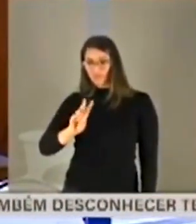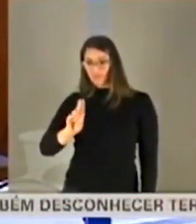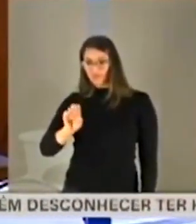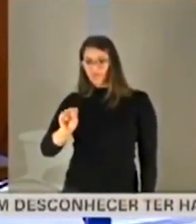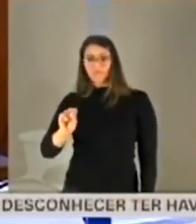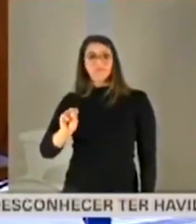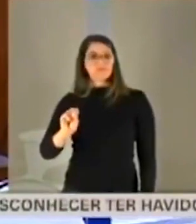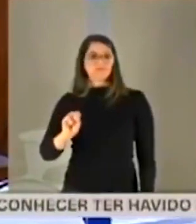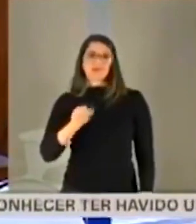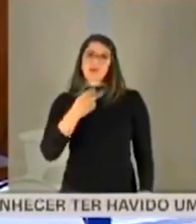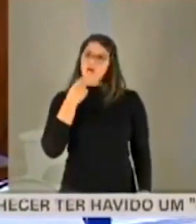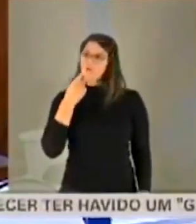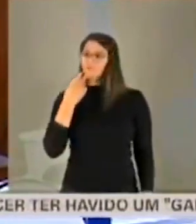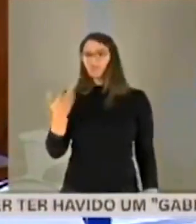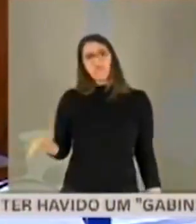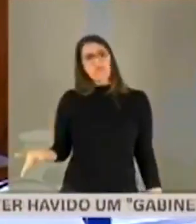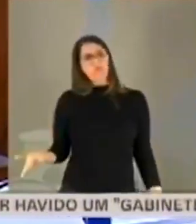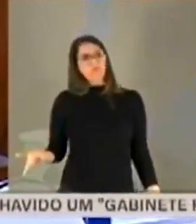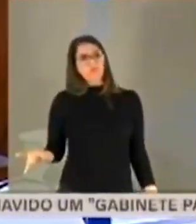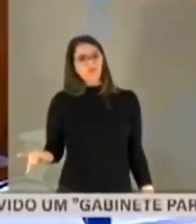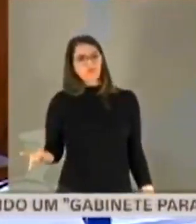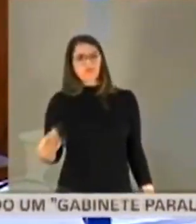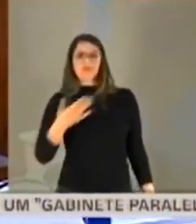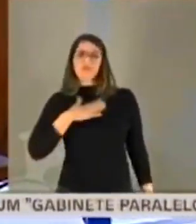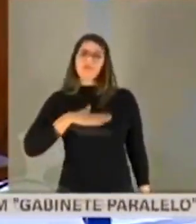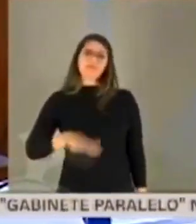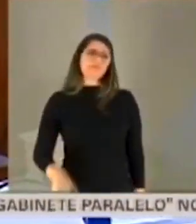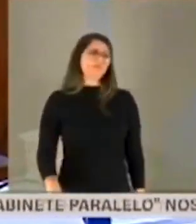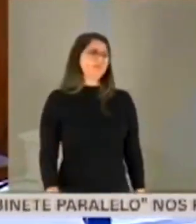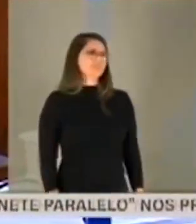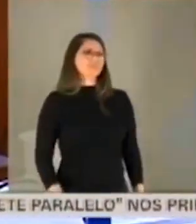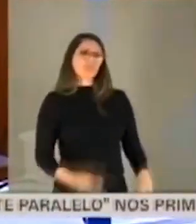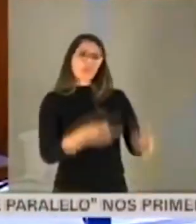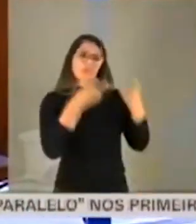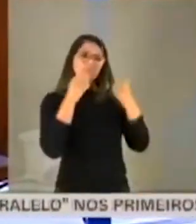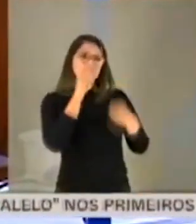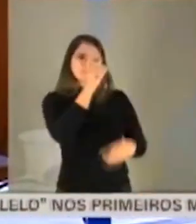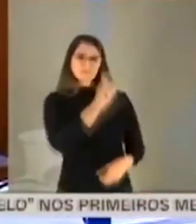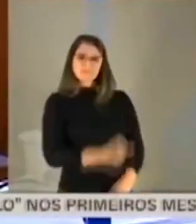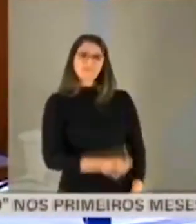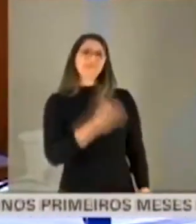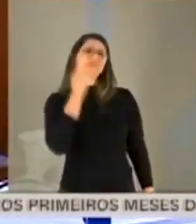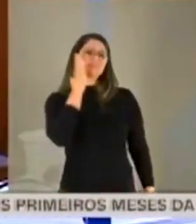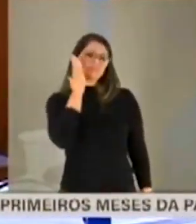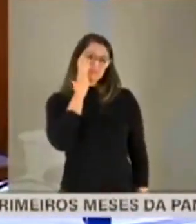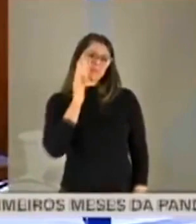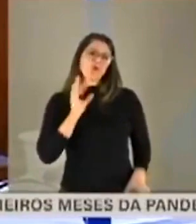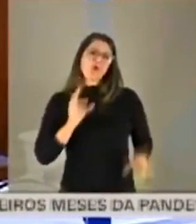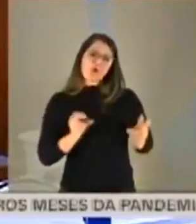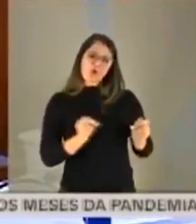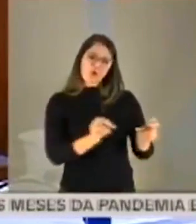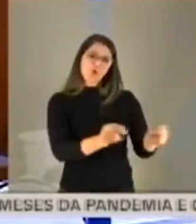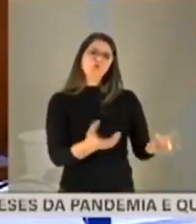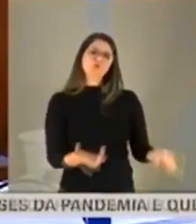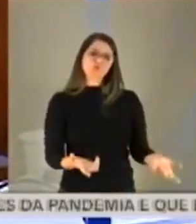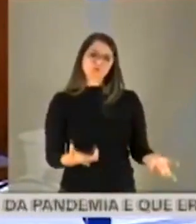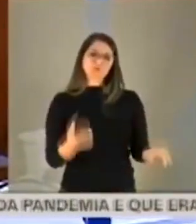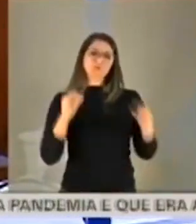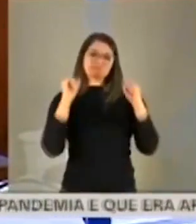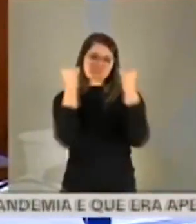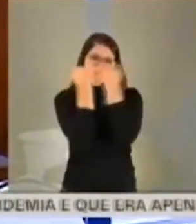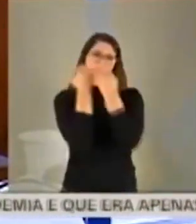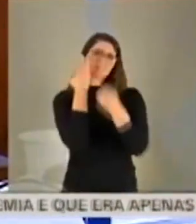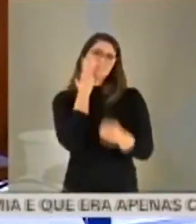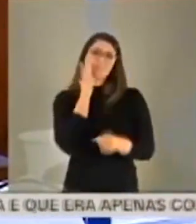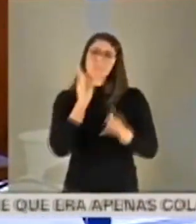manifestação, doutora, me perdoe, eu não queria nem constranger a senhora, porque eu vi logo do começo que a senhora sabia oncologia e imunologia, mas não